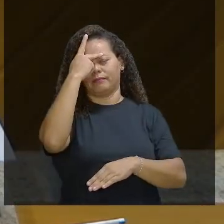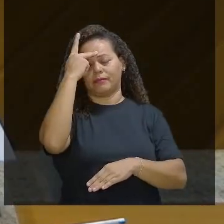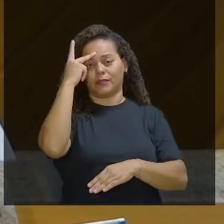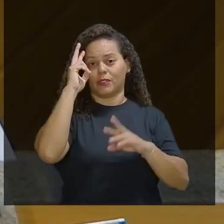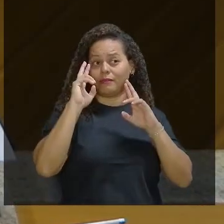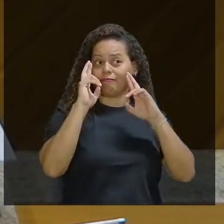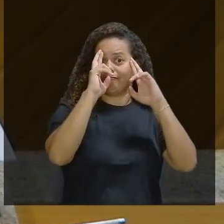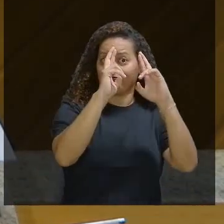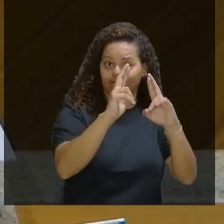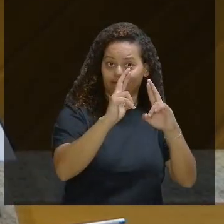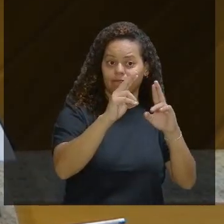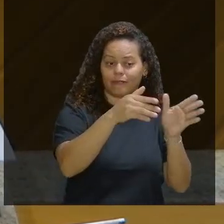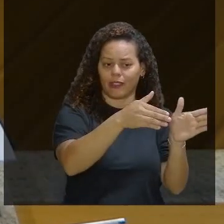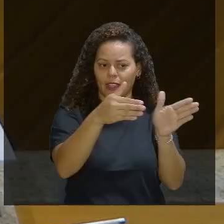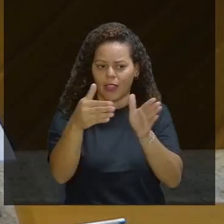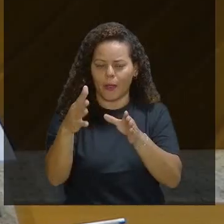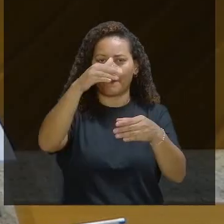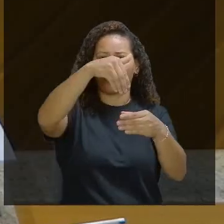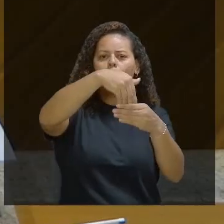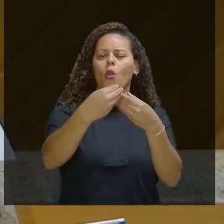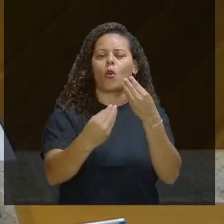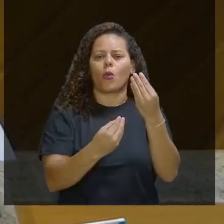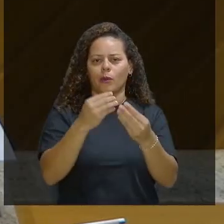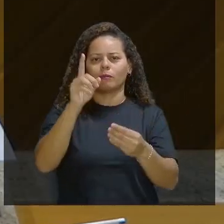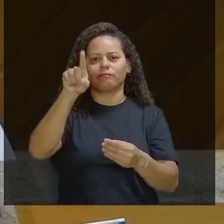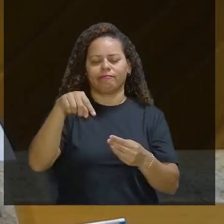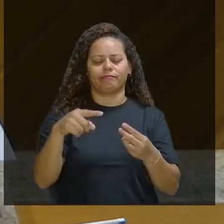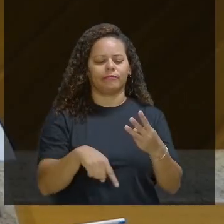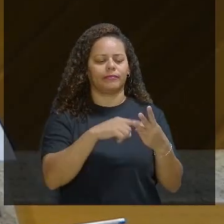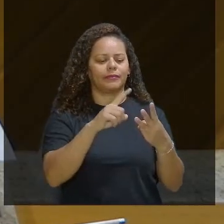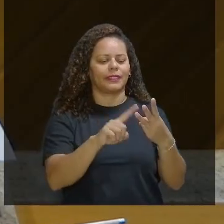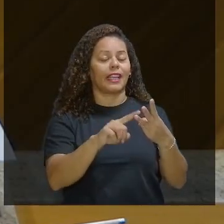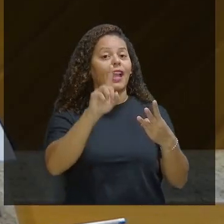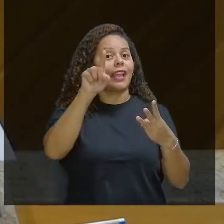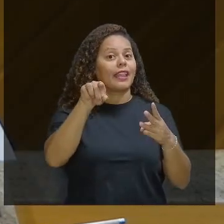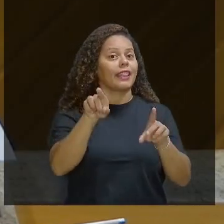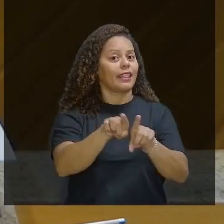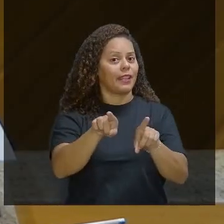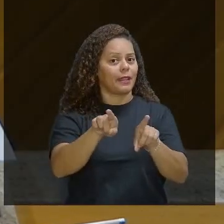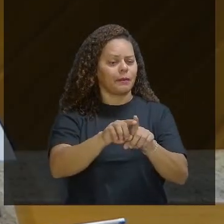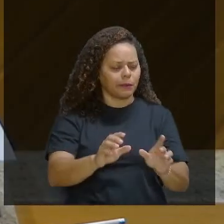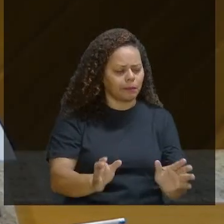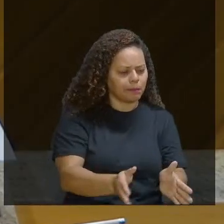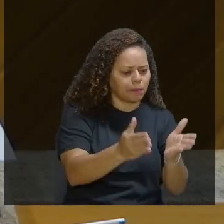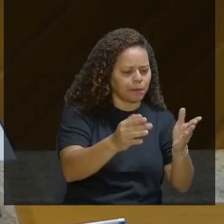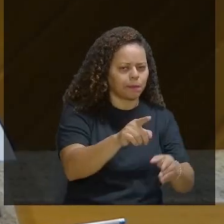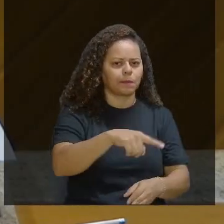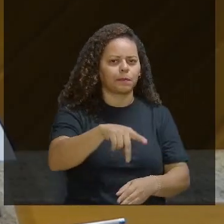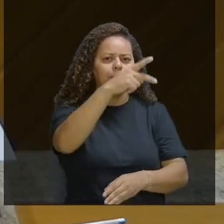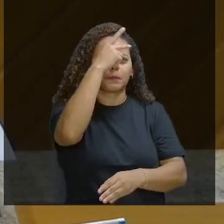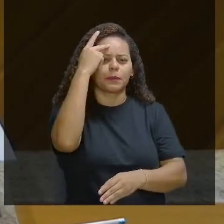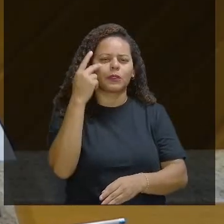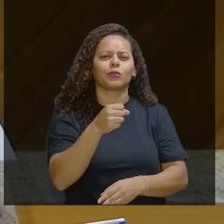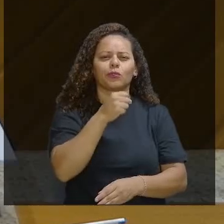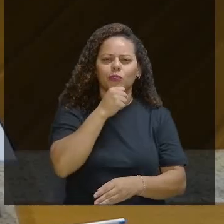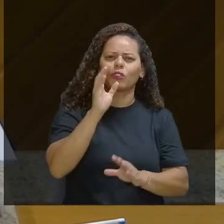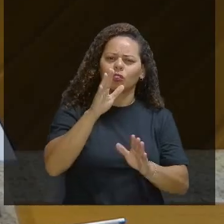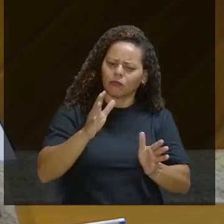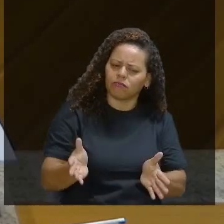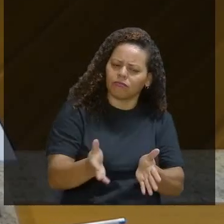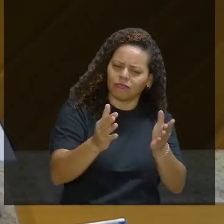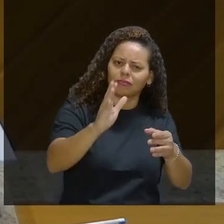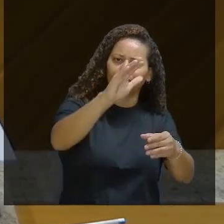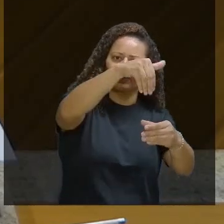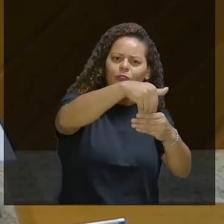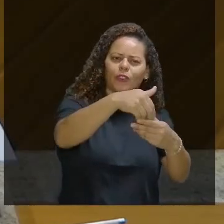pessoa idosa no processo eleitoral. 3. Incentivar a participação ativa da população idosa nas eleições e